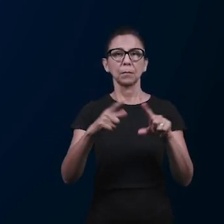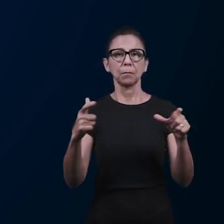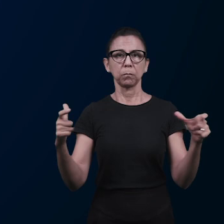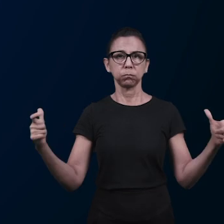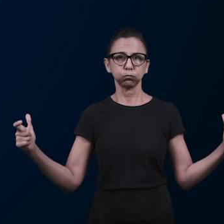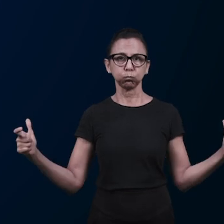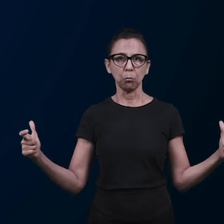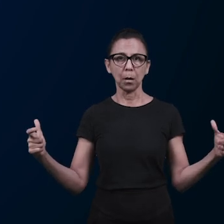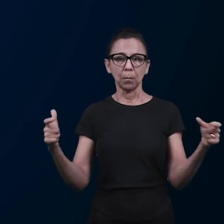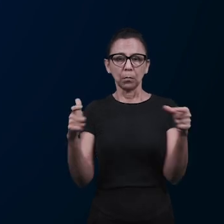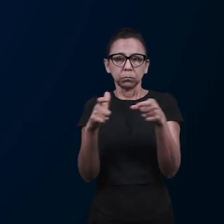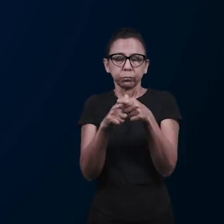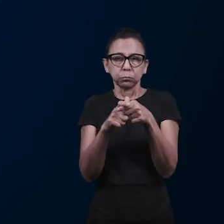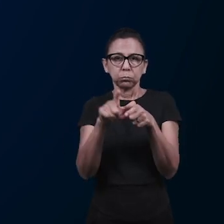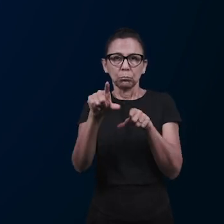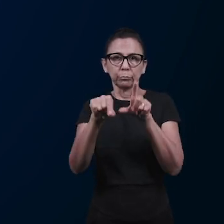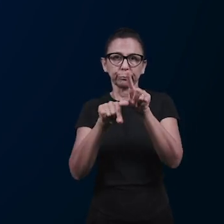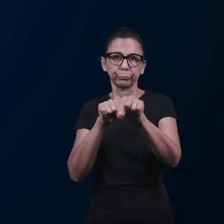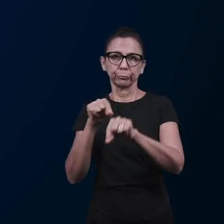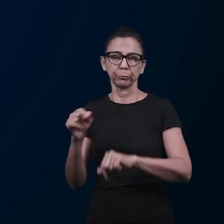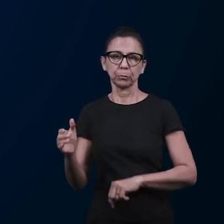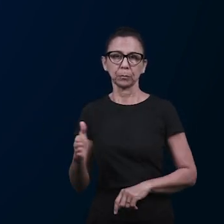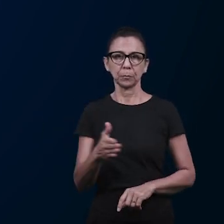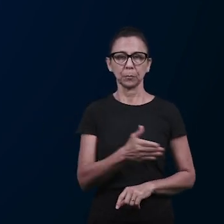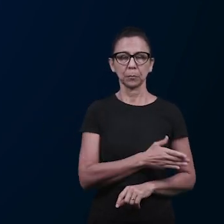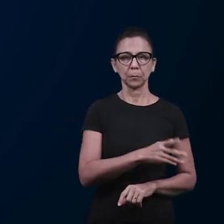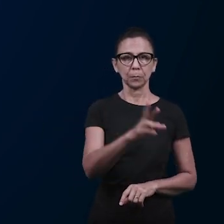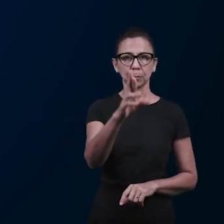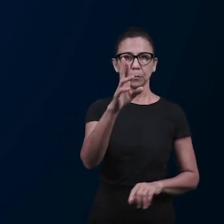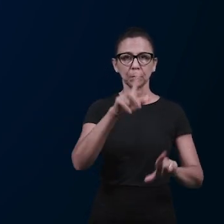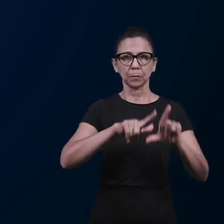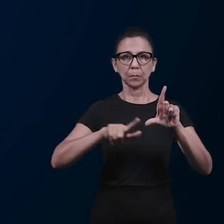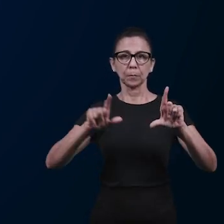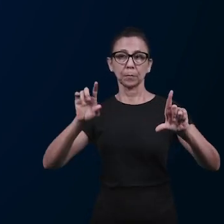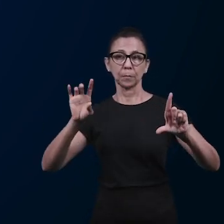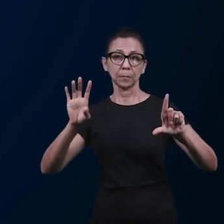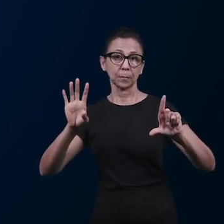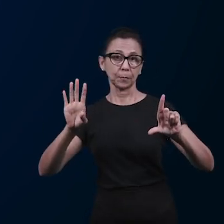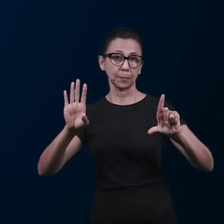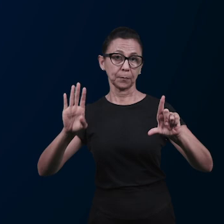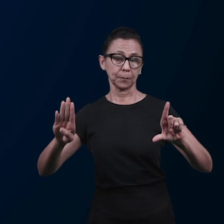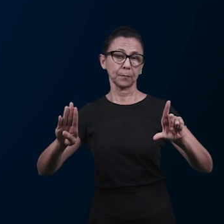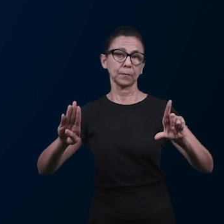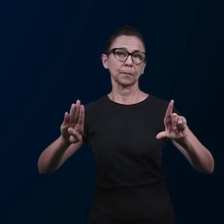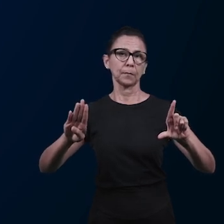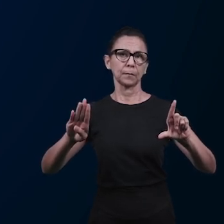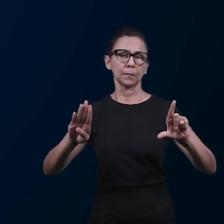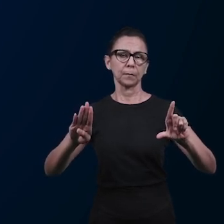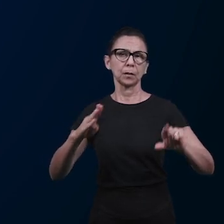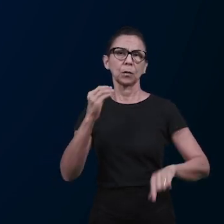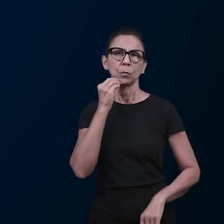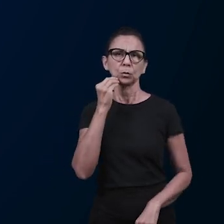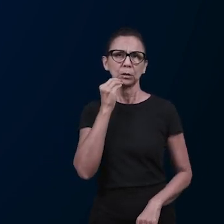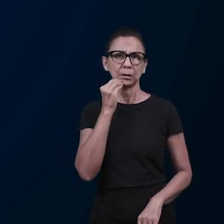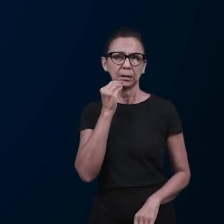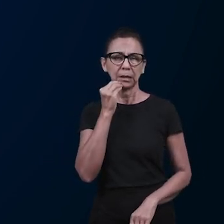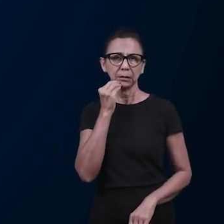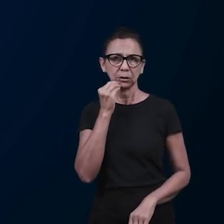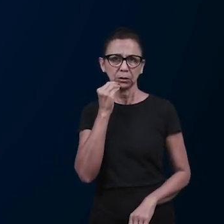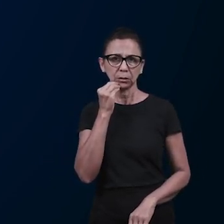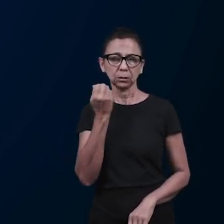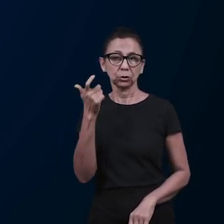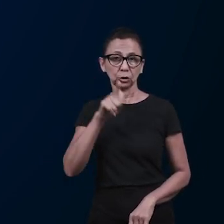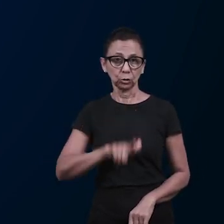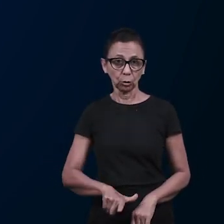E também em resposta à pergunta B, a pergunta é que não haverá a segunda